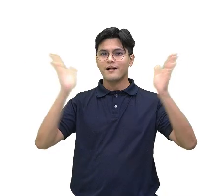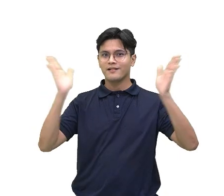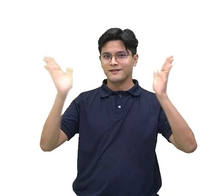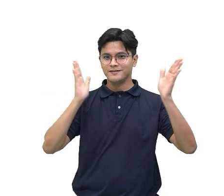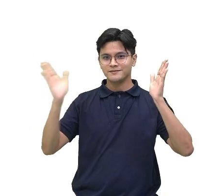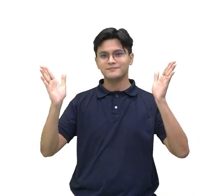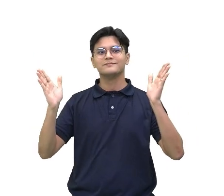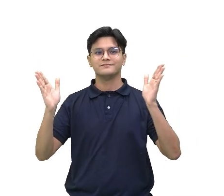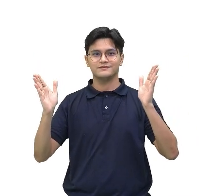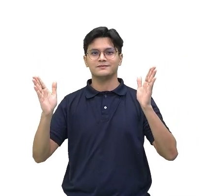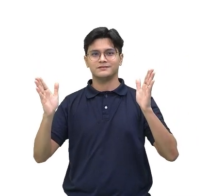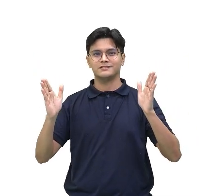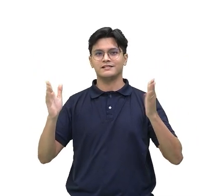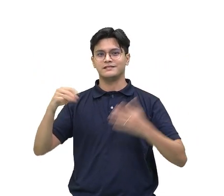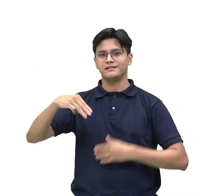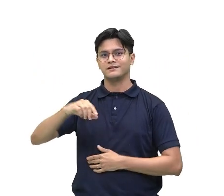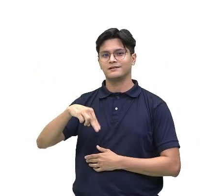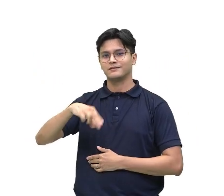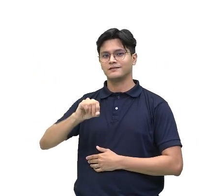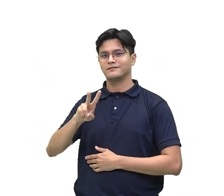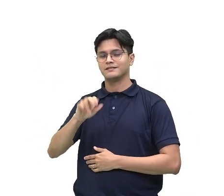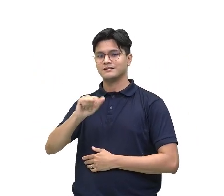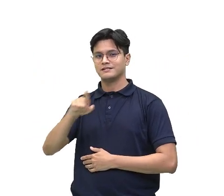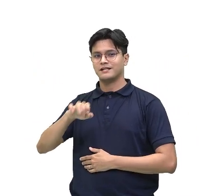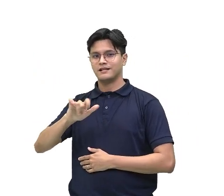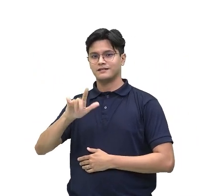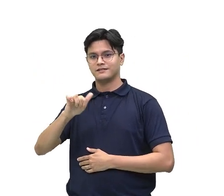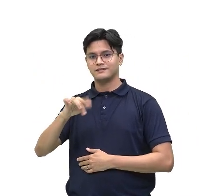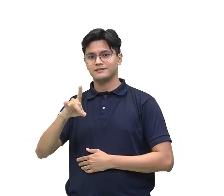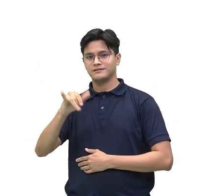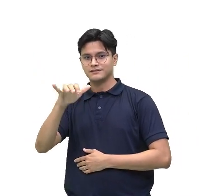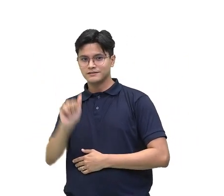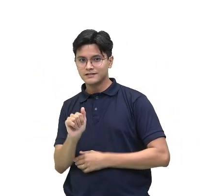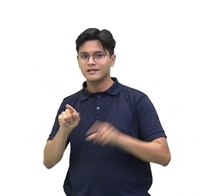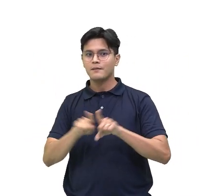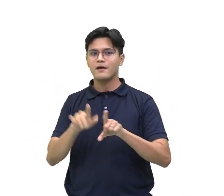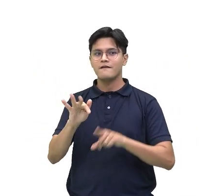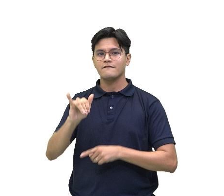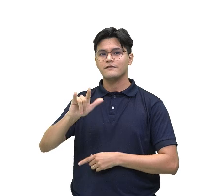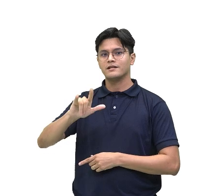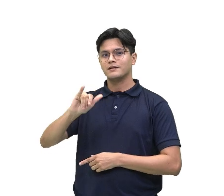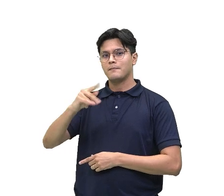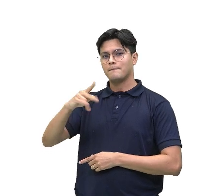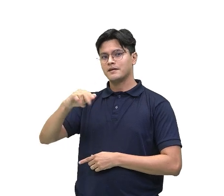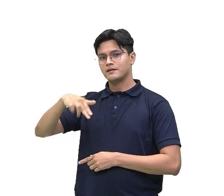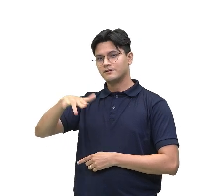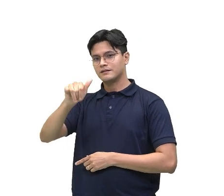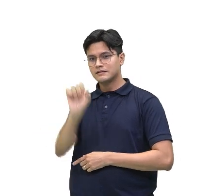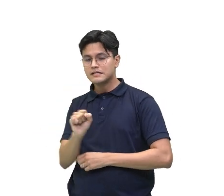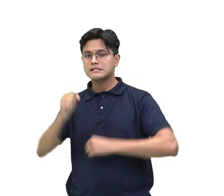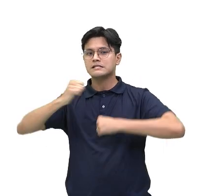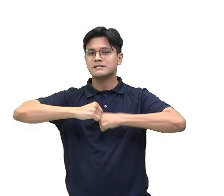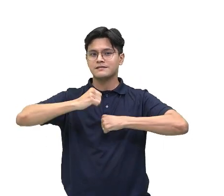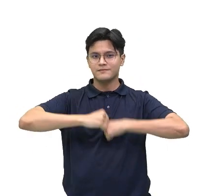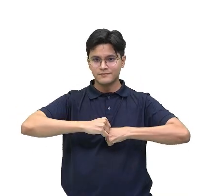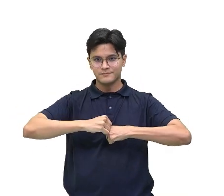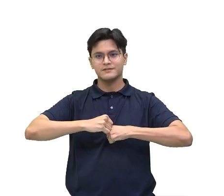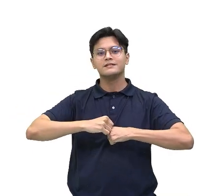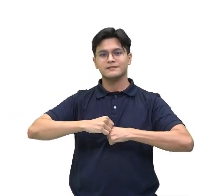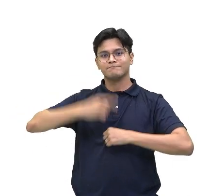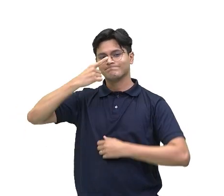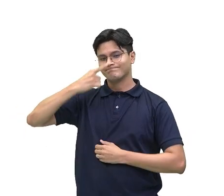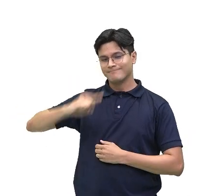Zelândia, Filipinas, Singapura, Tailândia, os Estados Unidos, a China,